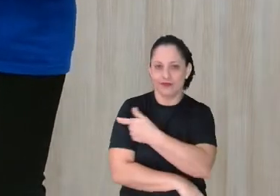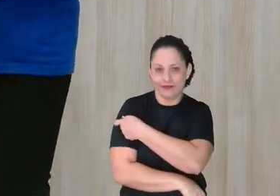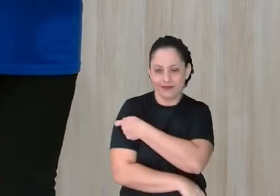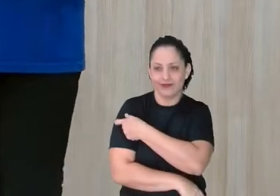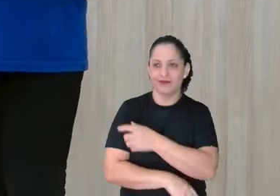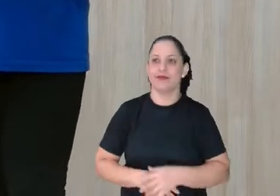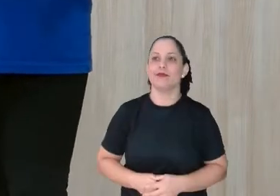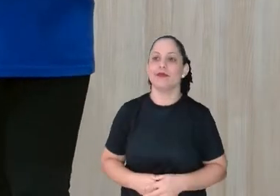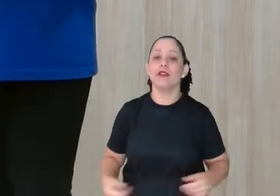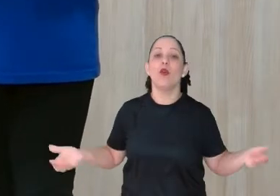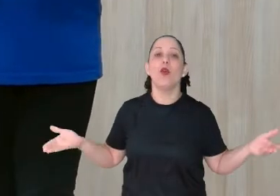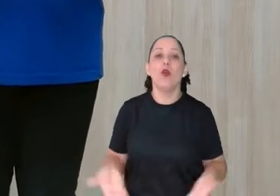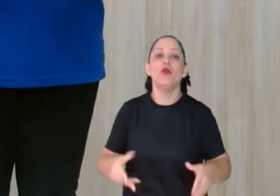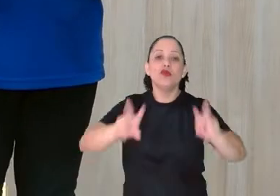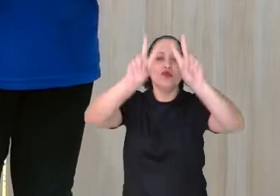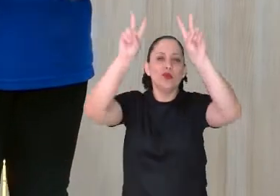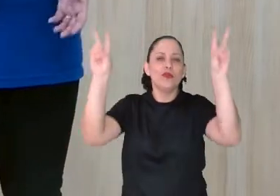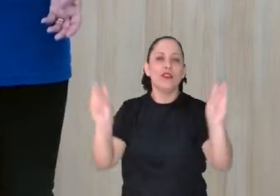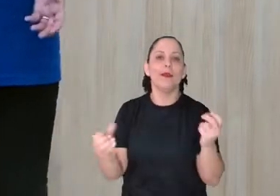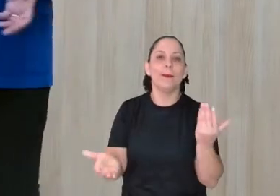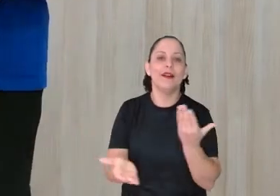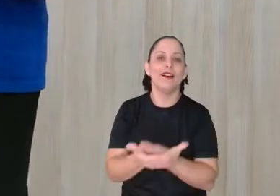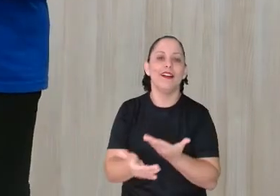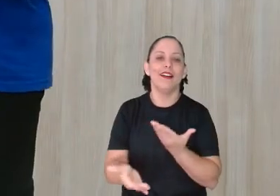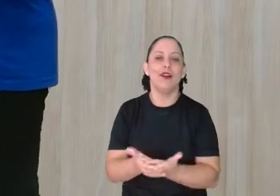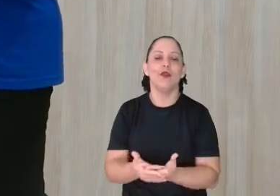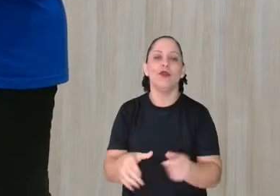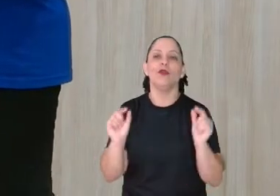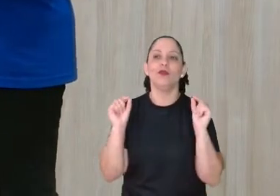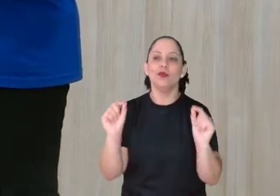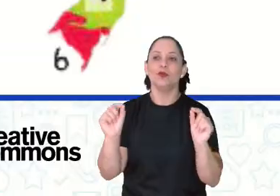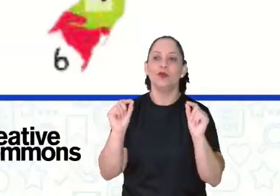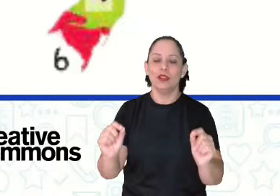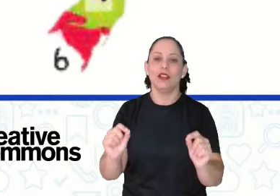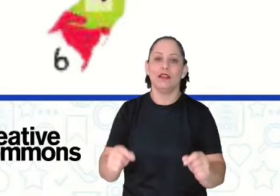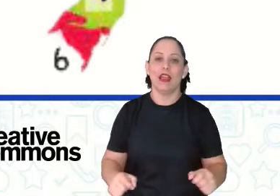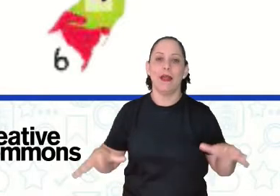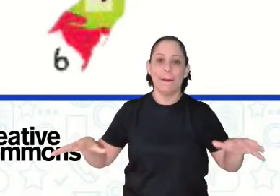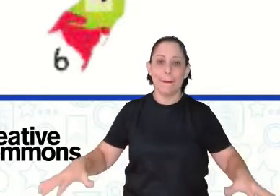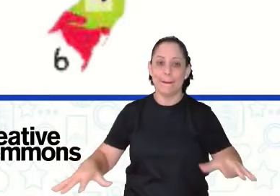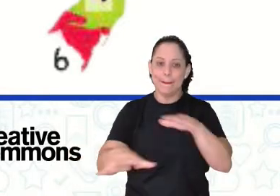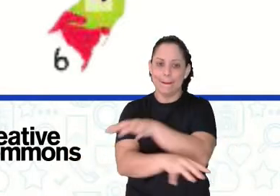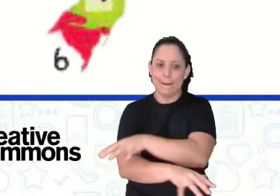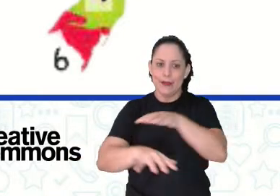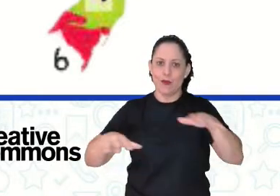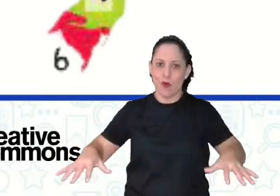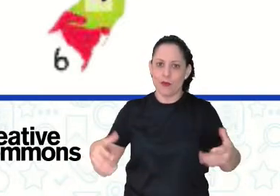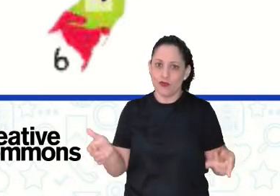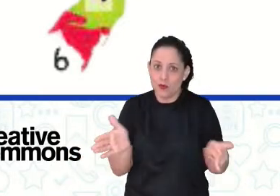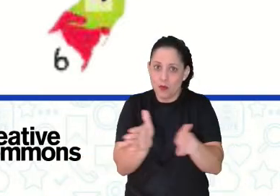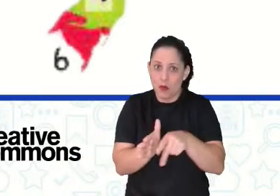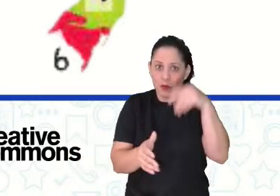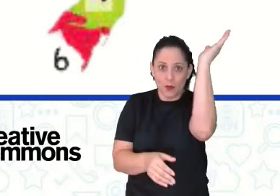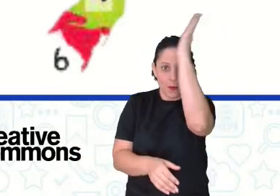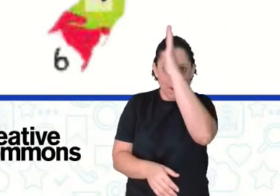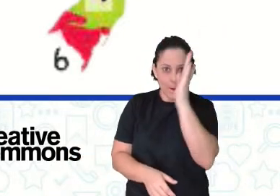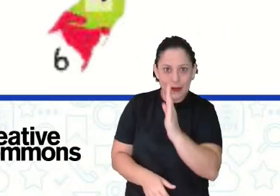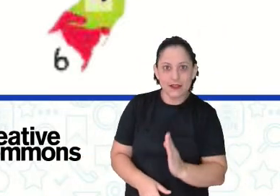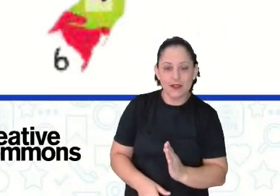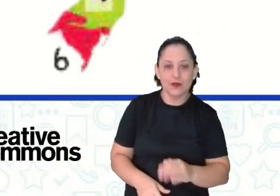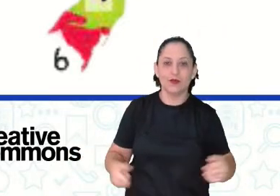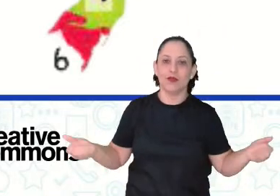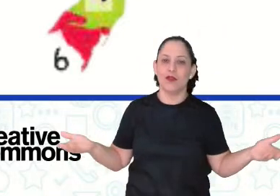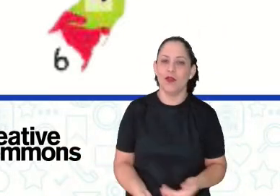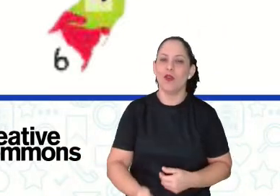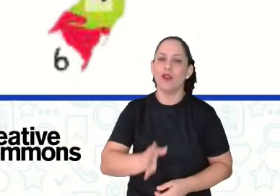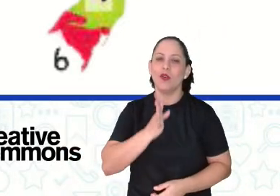aí, o nosso tema, o tema desta nossa semana, biomas terrestres brasileiros, onde a gente agora vai ver a parte de